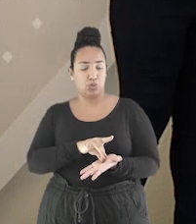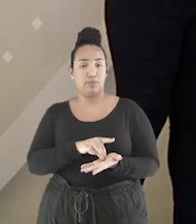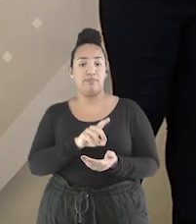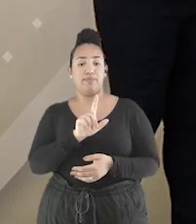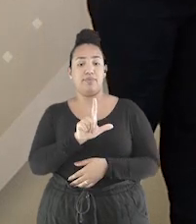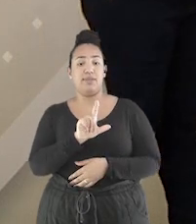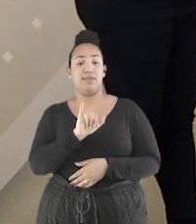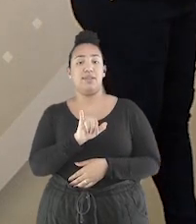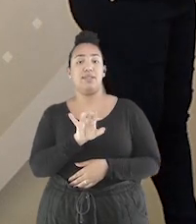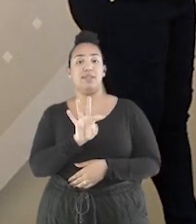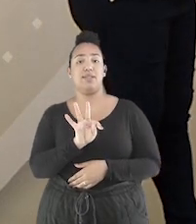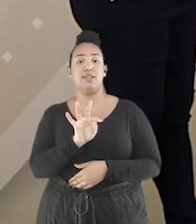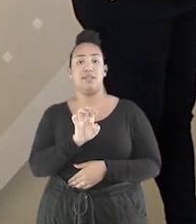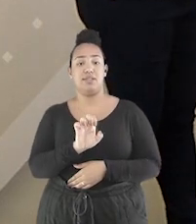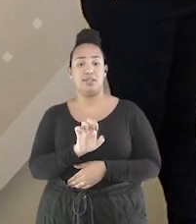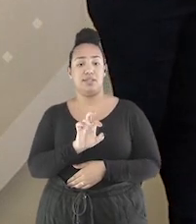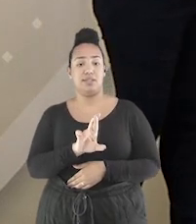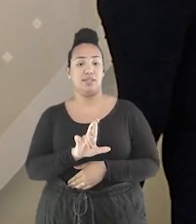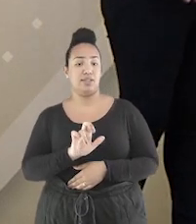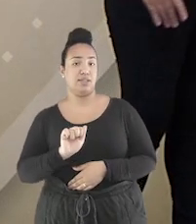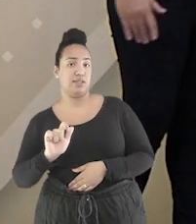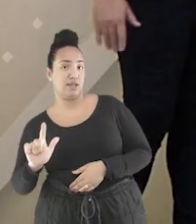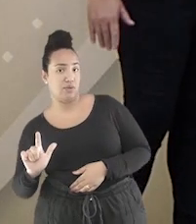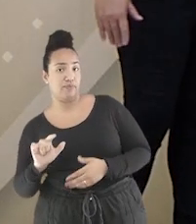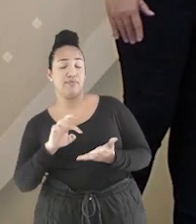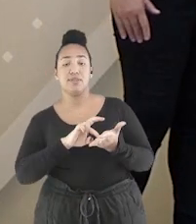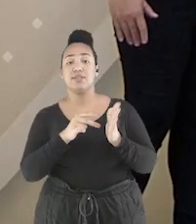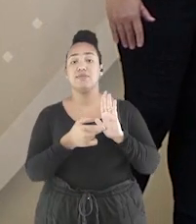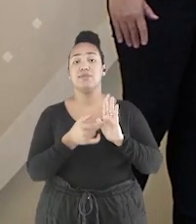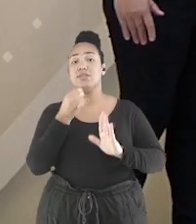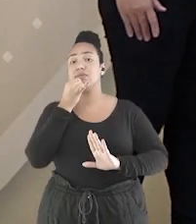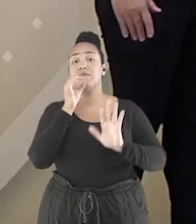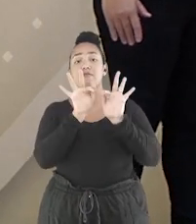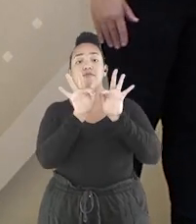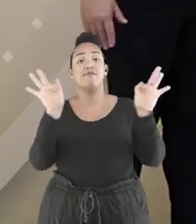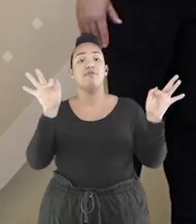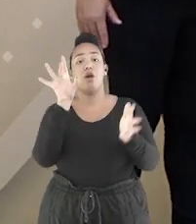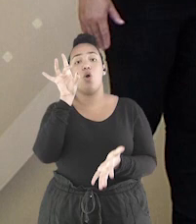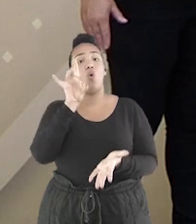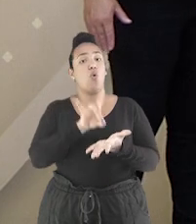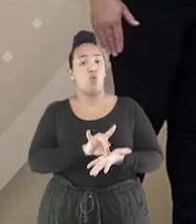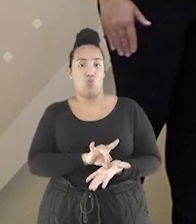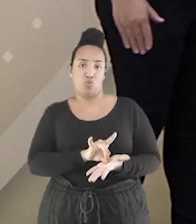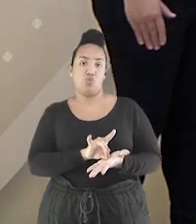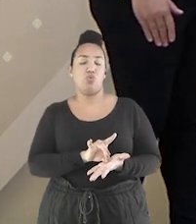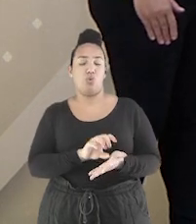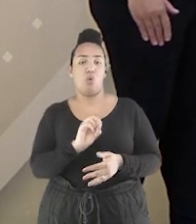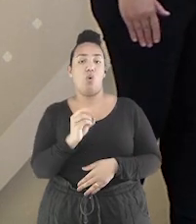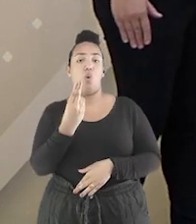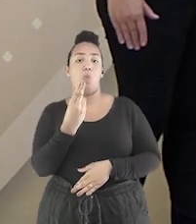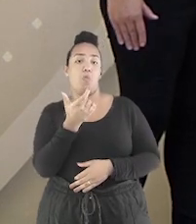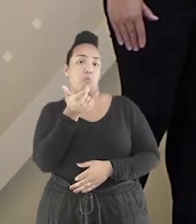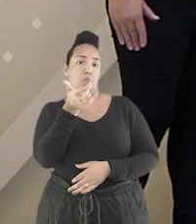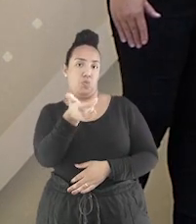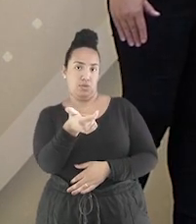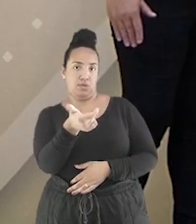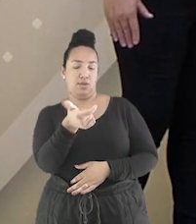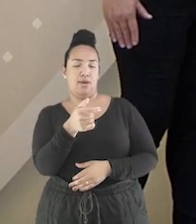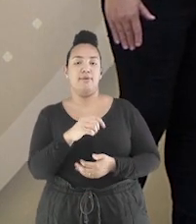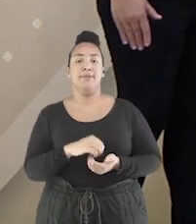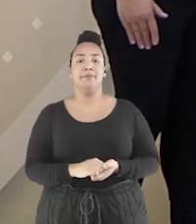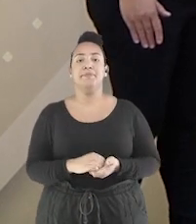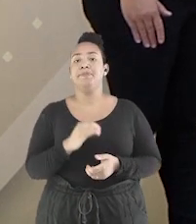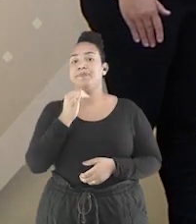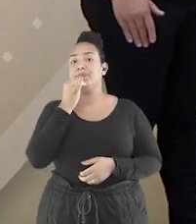sentido denotativo, nos referimos ao sentido real da frase ou palavra. É o sentido